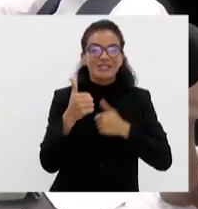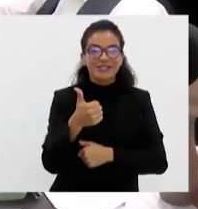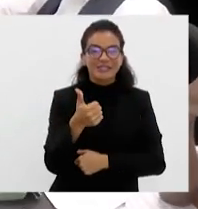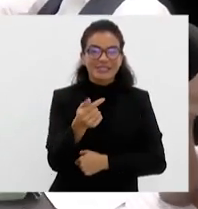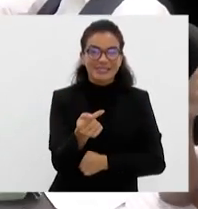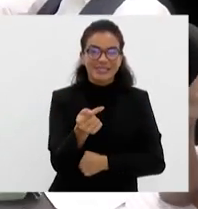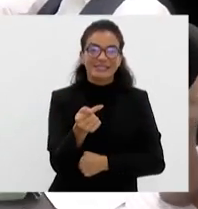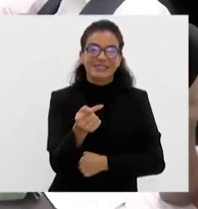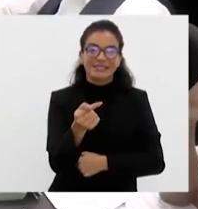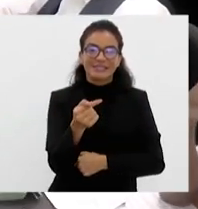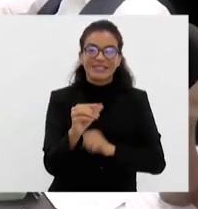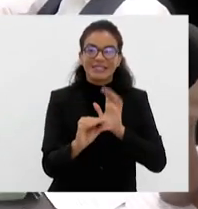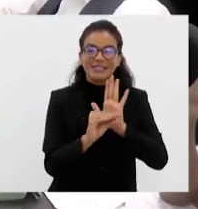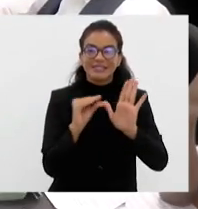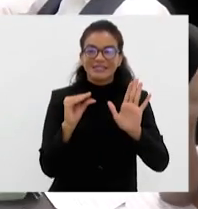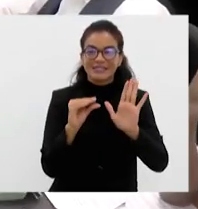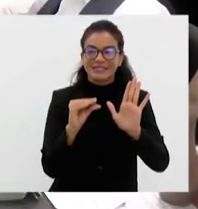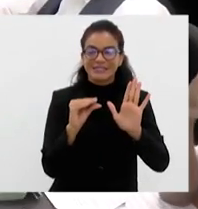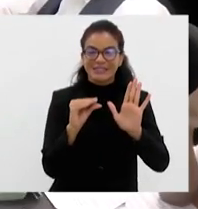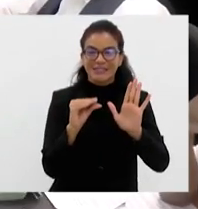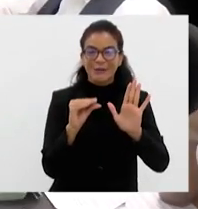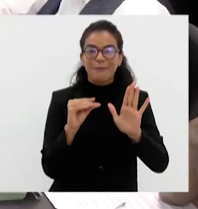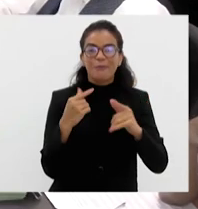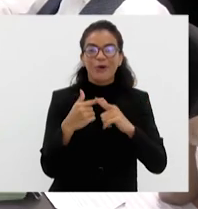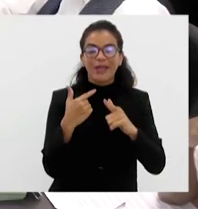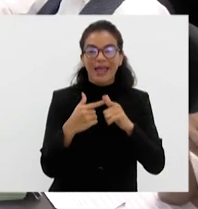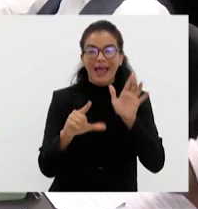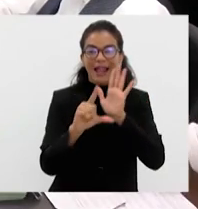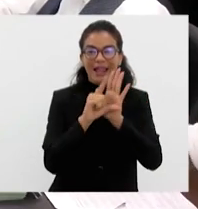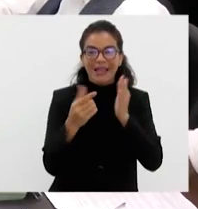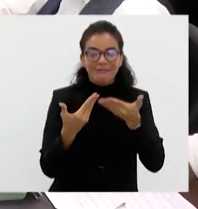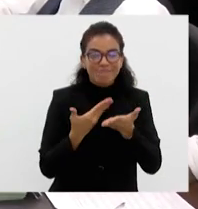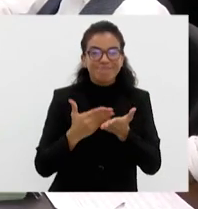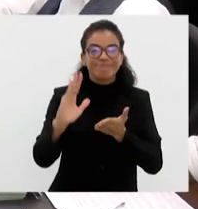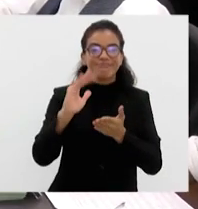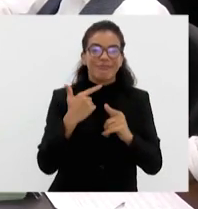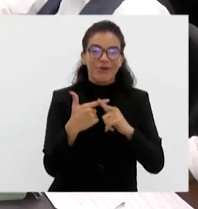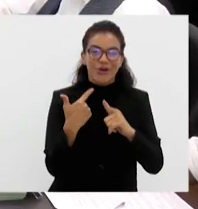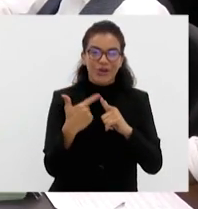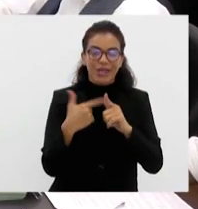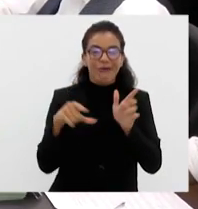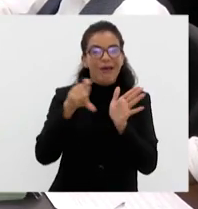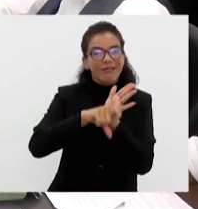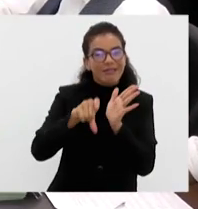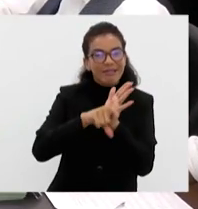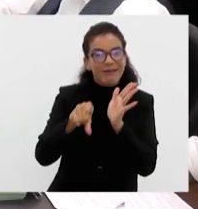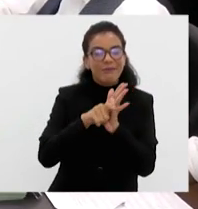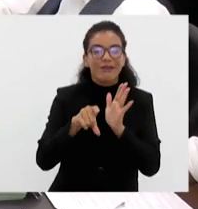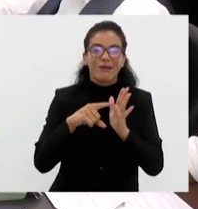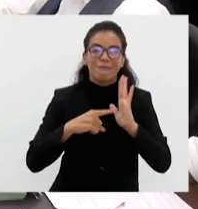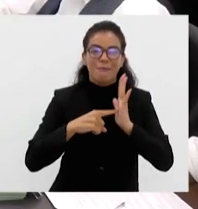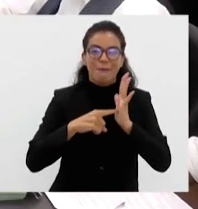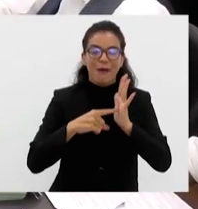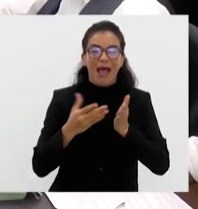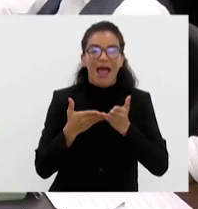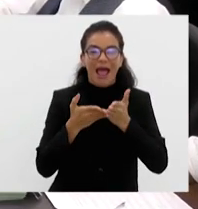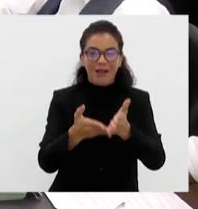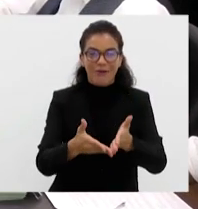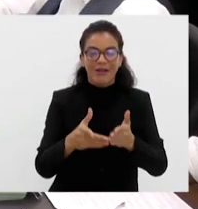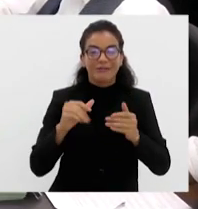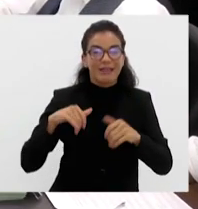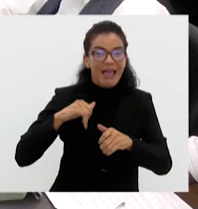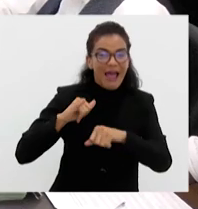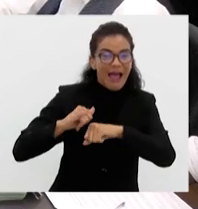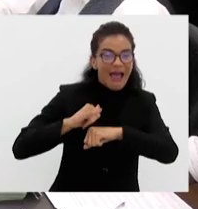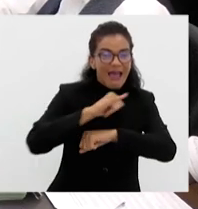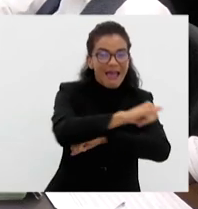ter com a emenda. Esta lei entrará em vigor na data de sua publicação, produzindo efeitos tributários quanto aos veículos automotores, aquáticos e aéreos, a